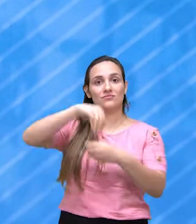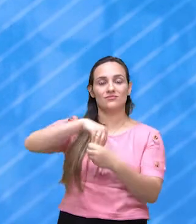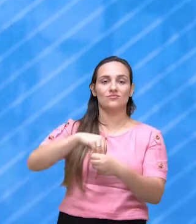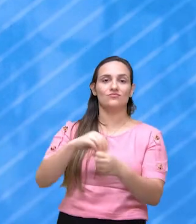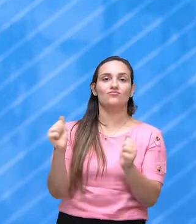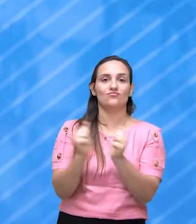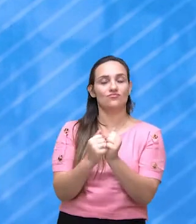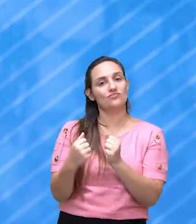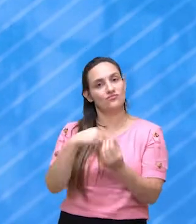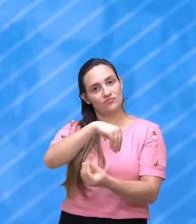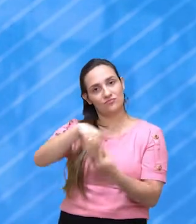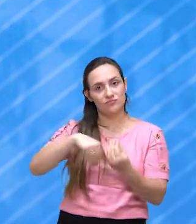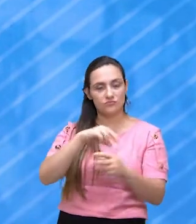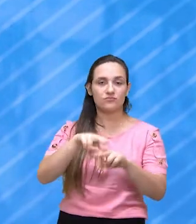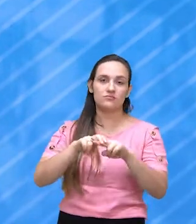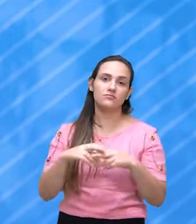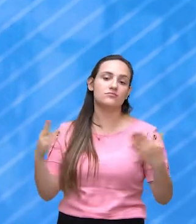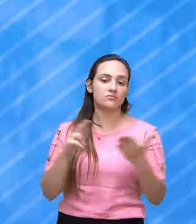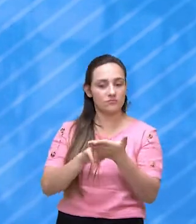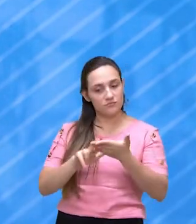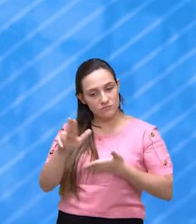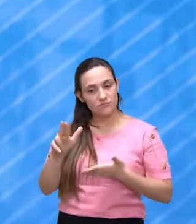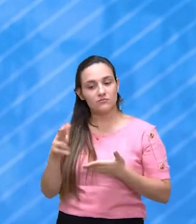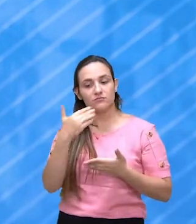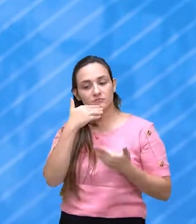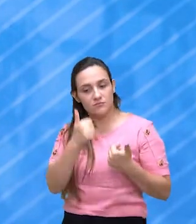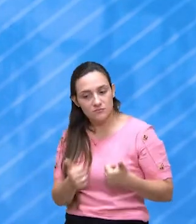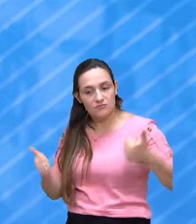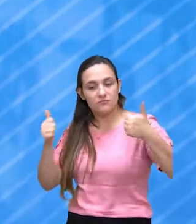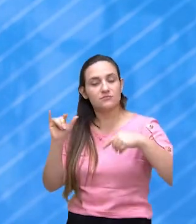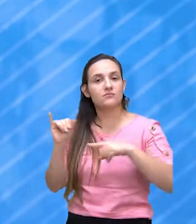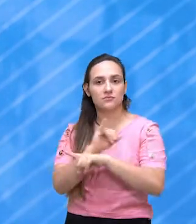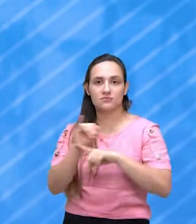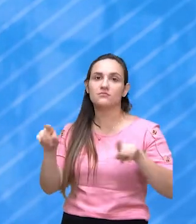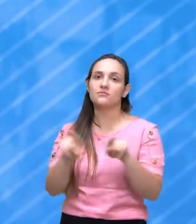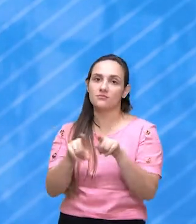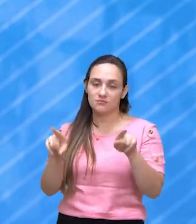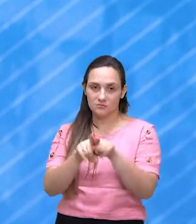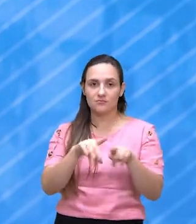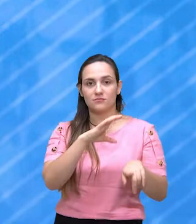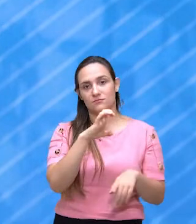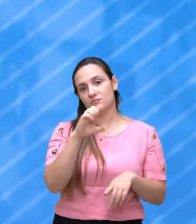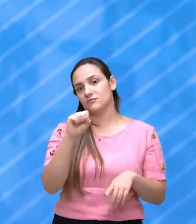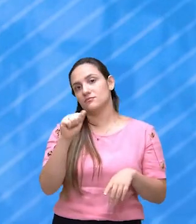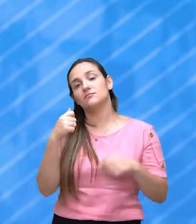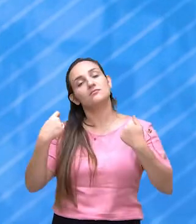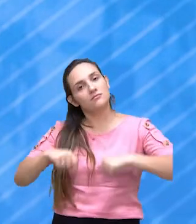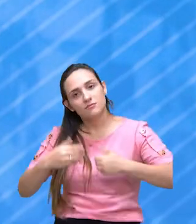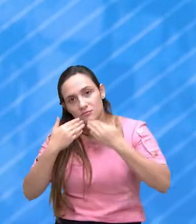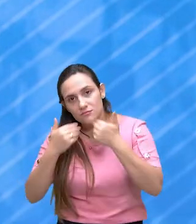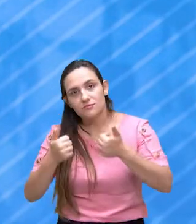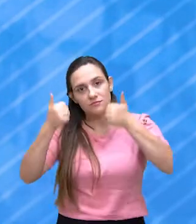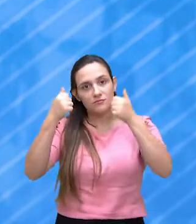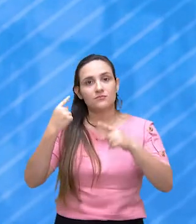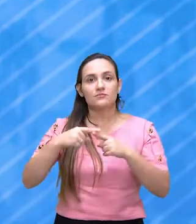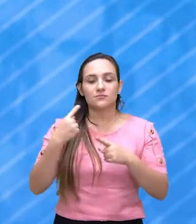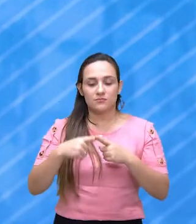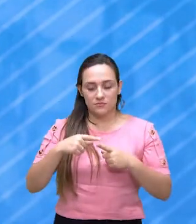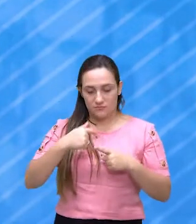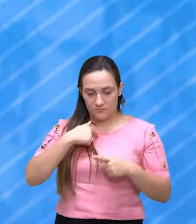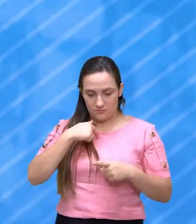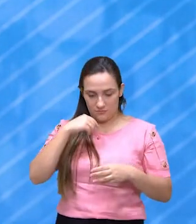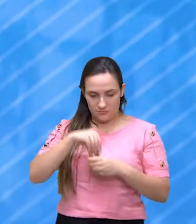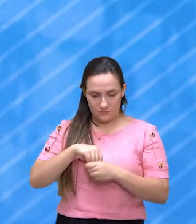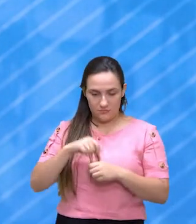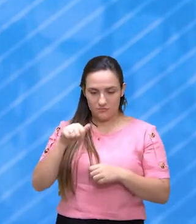como as Universidades estão avançando e aprimorando essa nova técnica é essa também porque uma coisa nós estamos